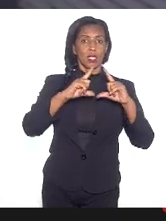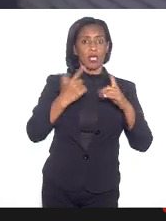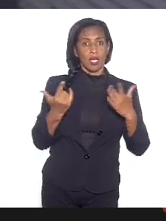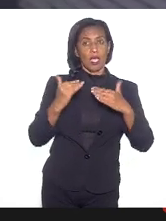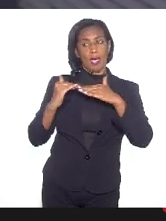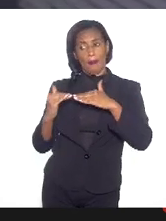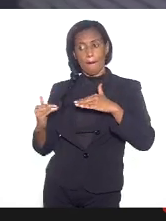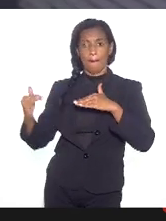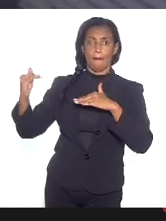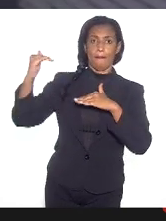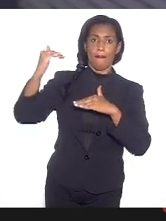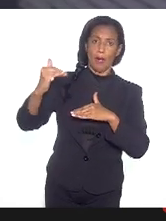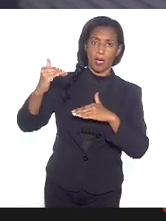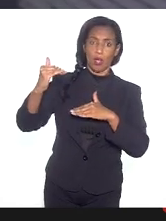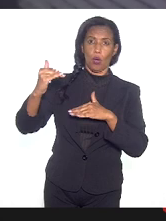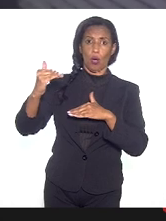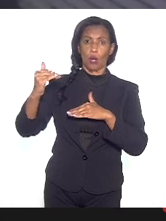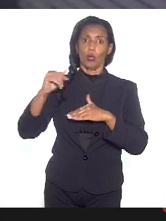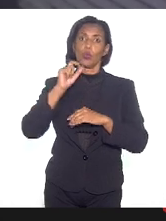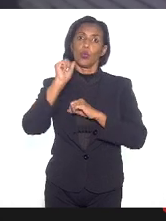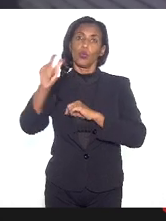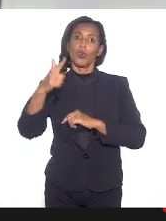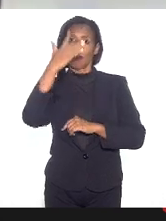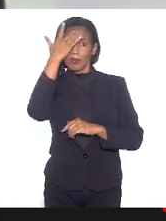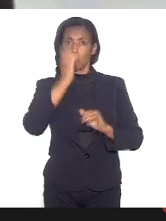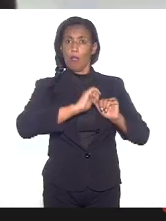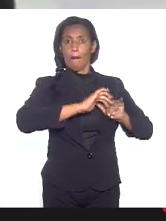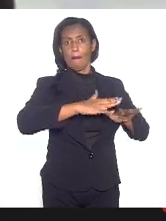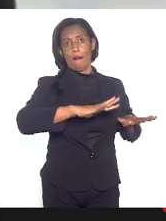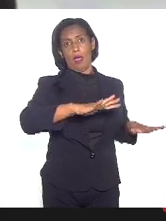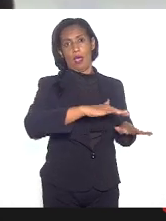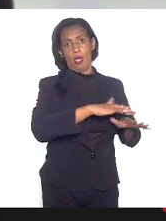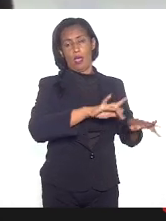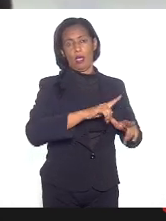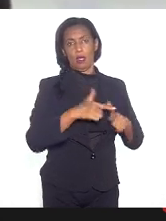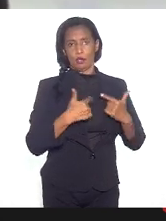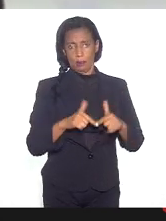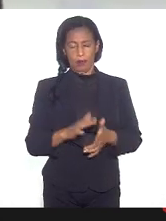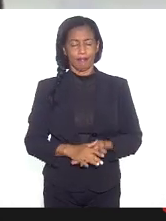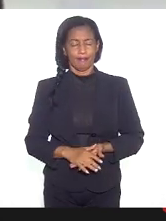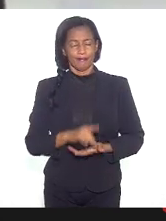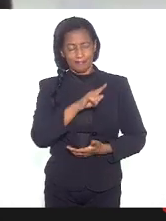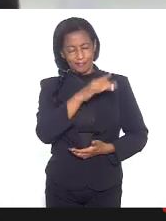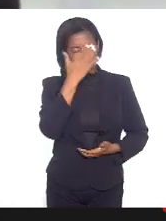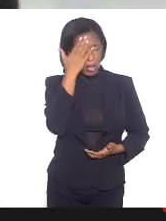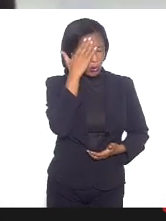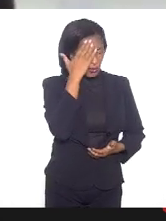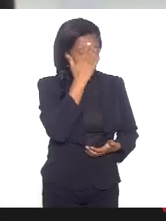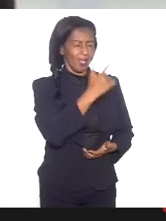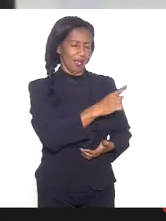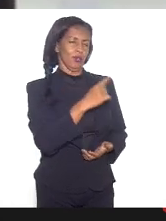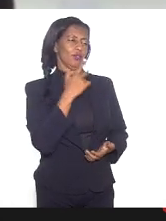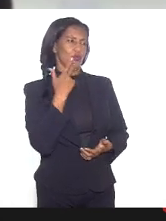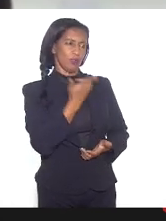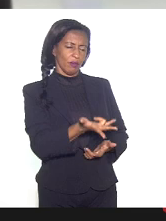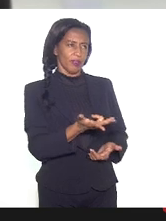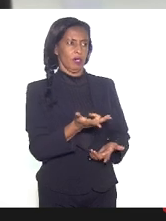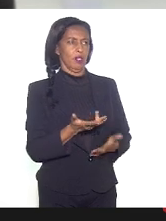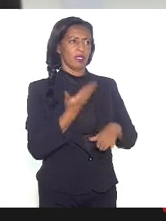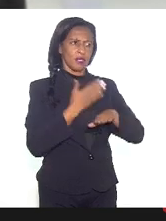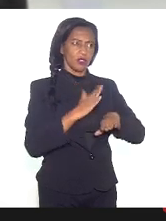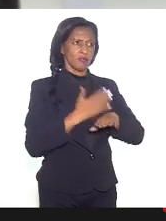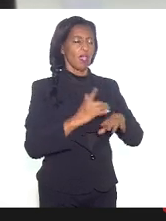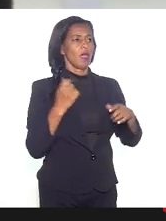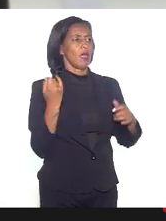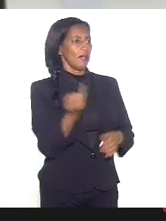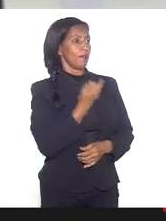do que efetivamente quem está com o pé na areia. O Coronel Polito, eu entendo o que o senhor está dizendo, óbvio, a atividade fim é necessária em todos os lugares, mas quando eu